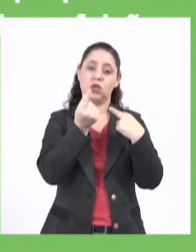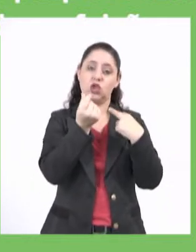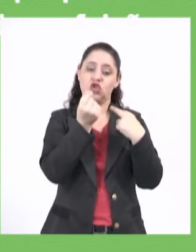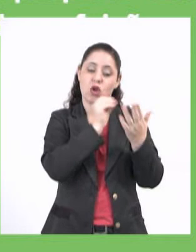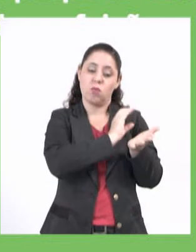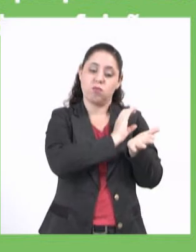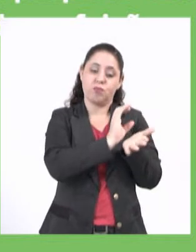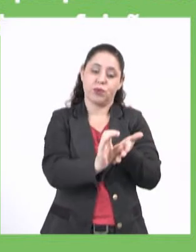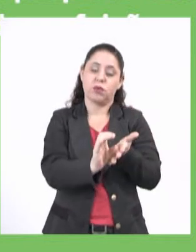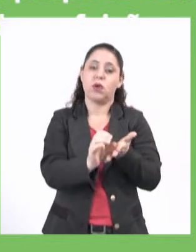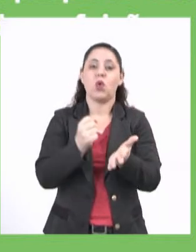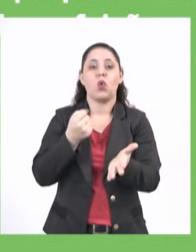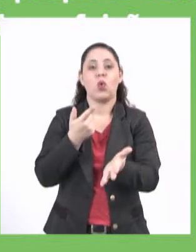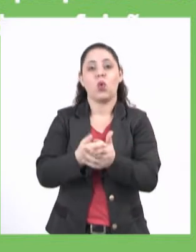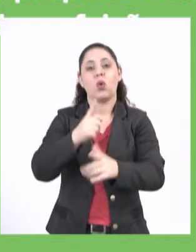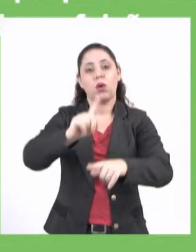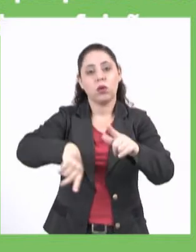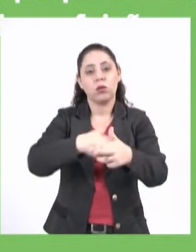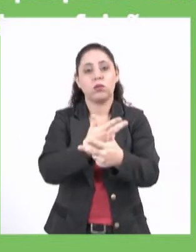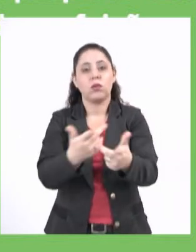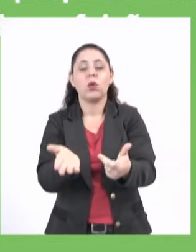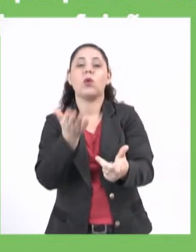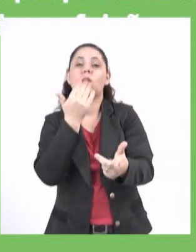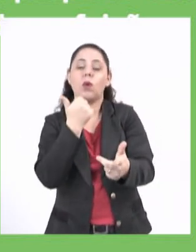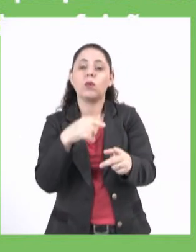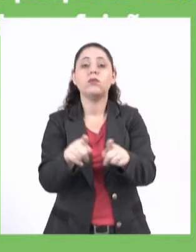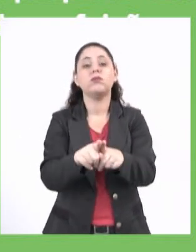repasse e compra dos alimentos aí